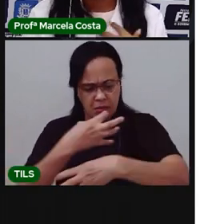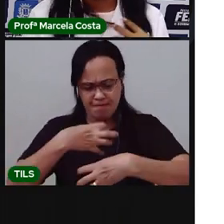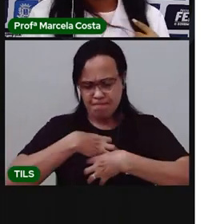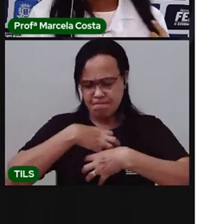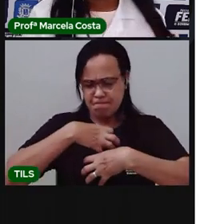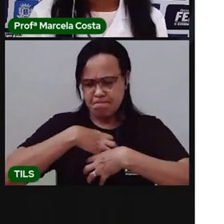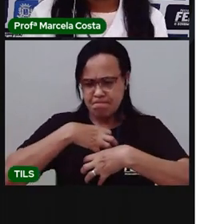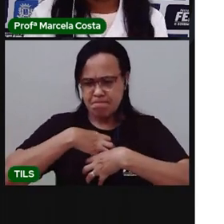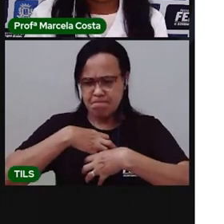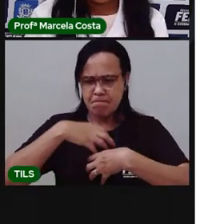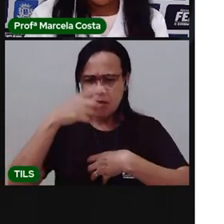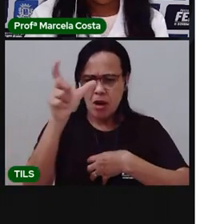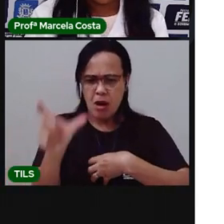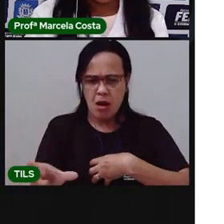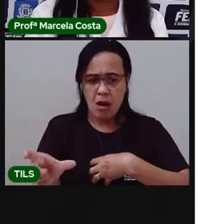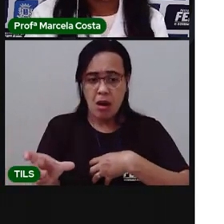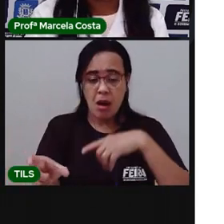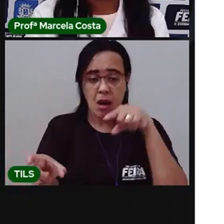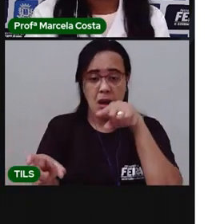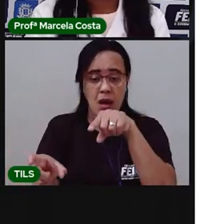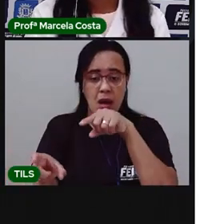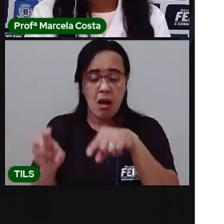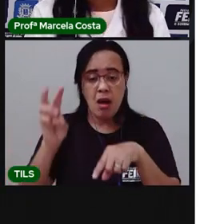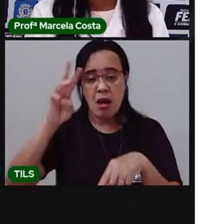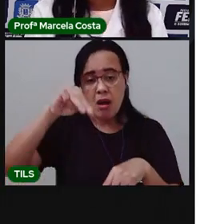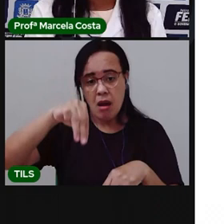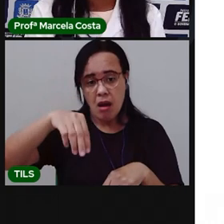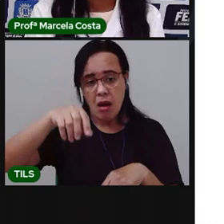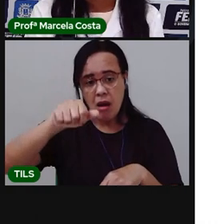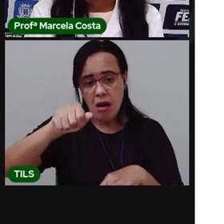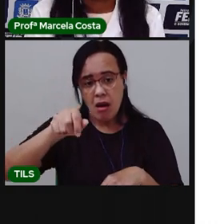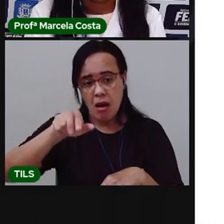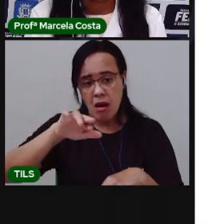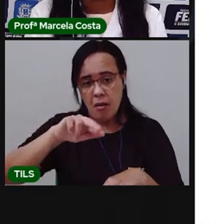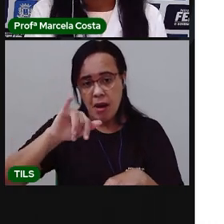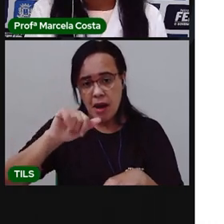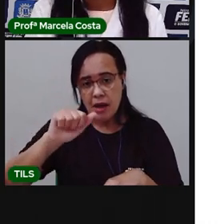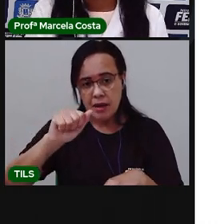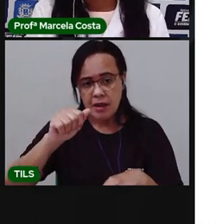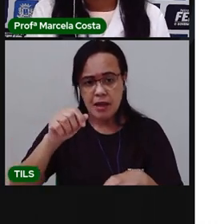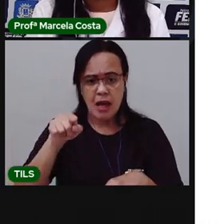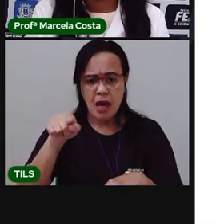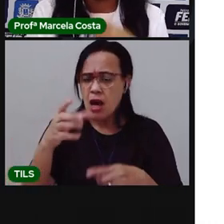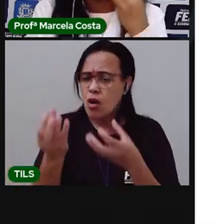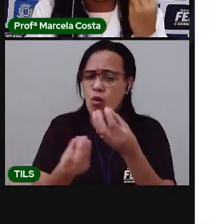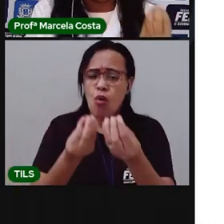e aí a pessoa que estava ali observando Maria, né?